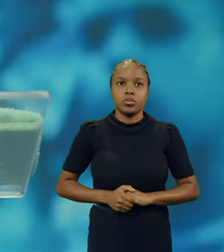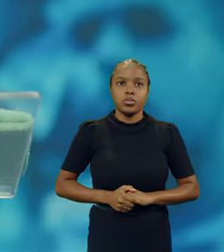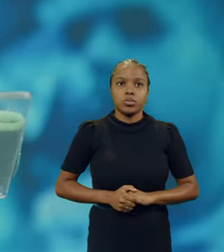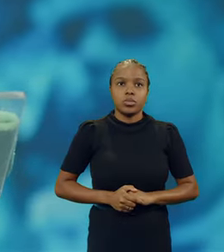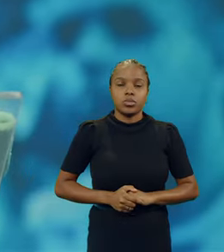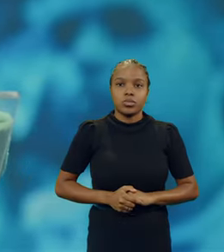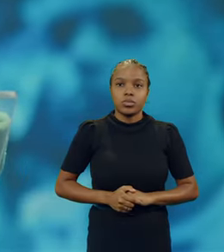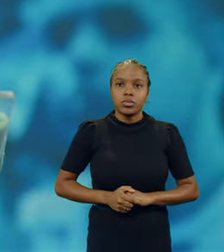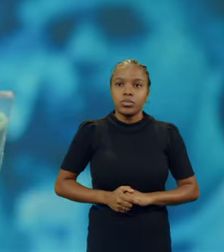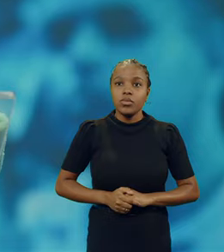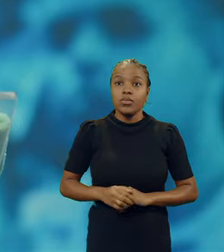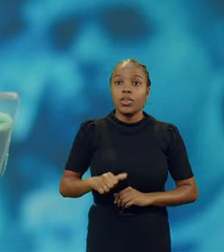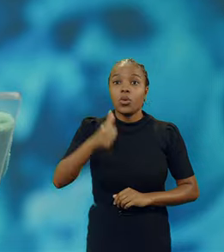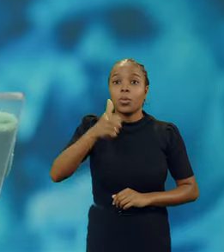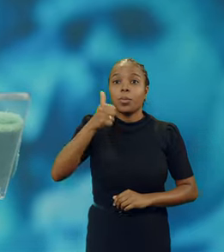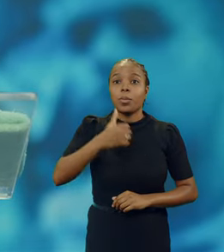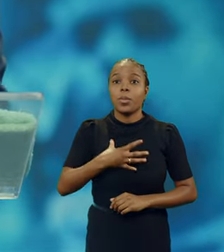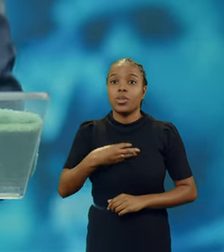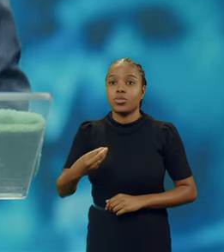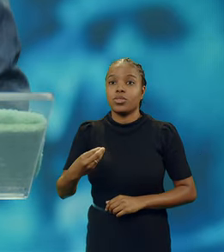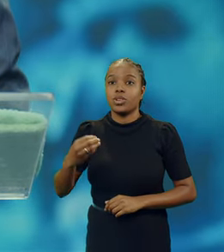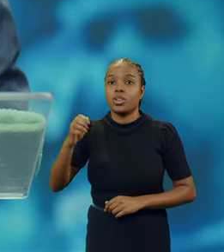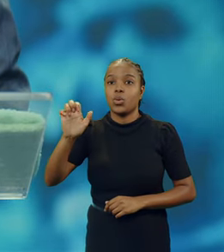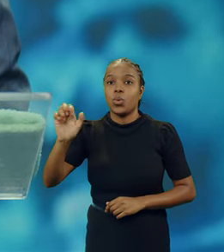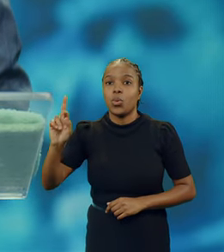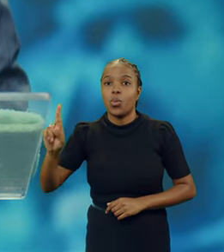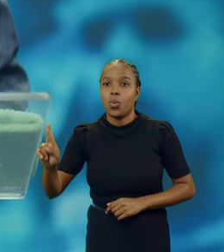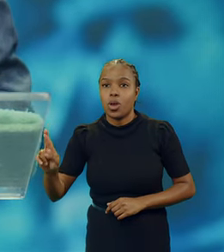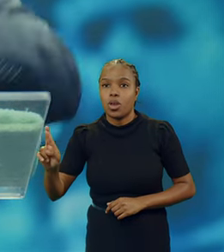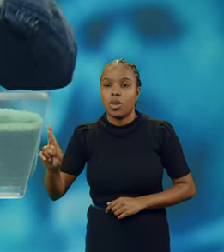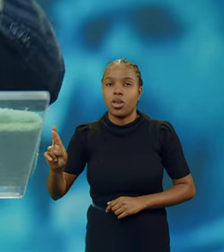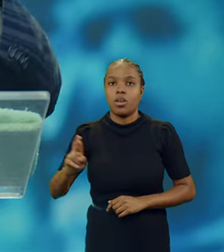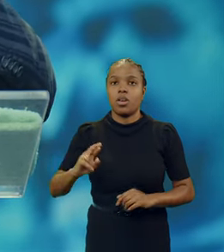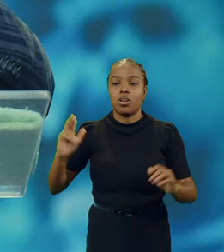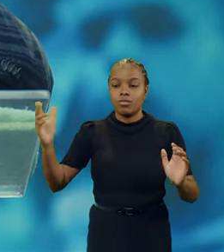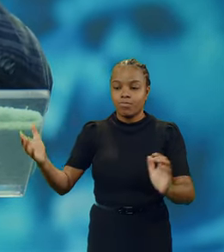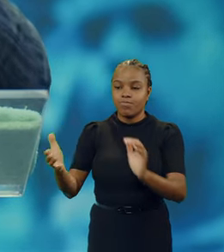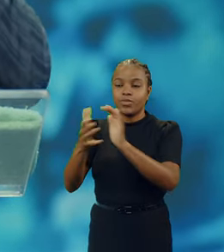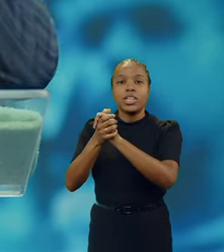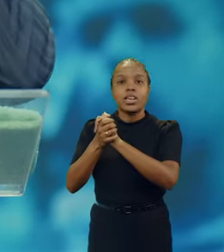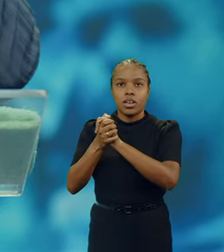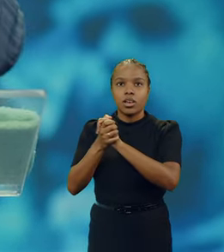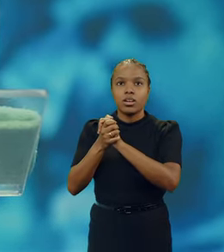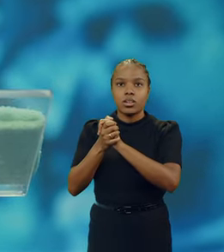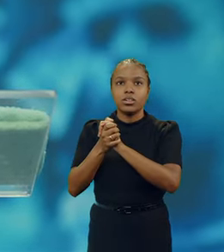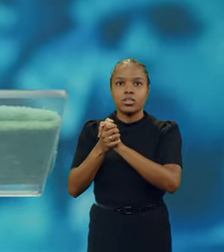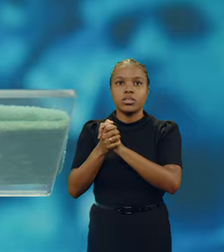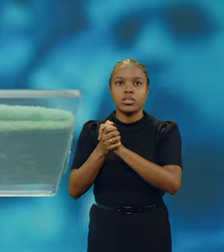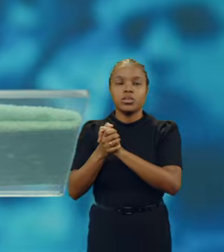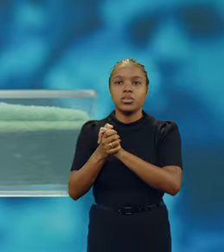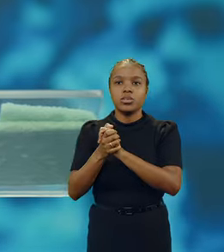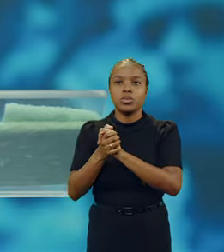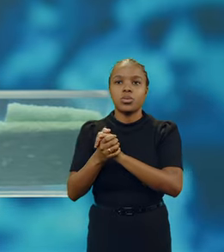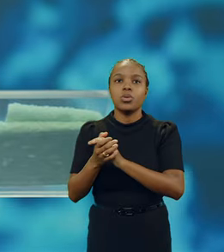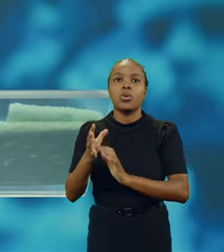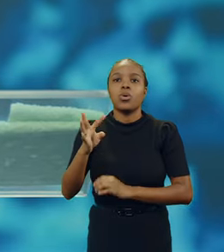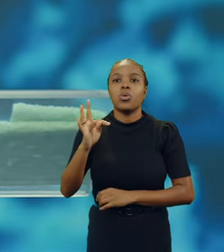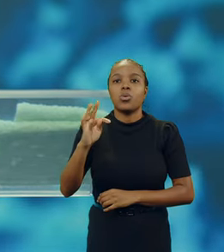Er se casou com Tamar. Só que veja bem, a Bíblia Sagrada diz